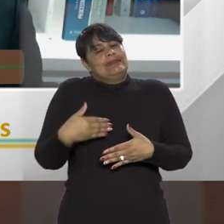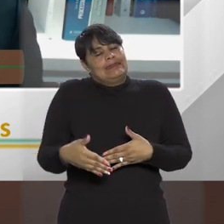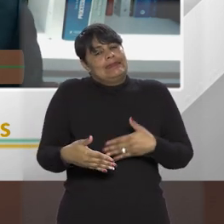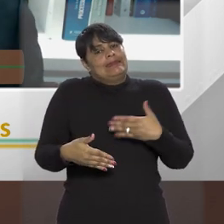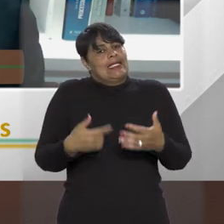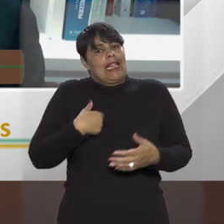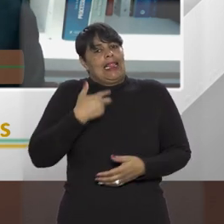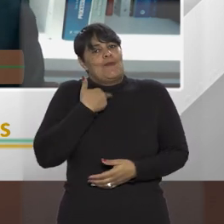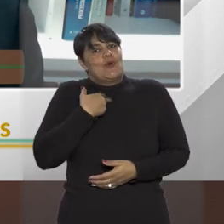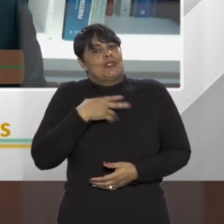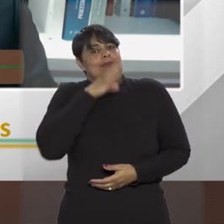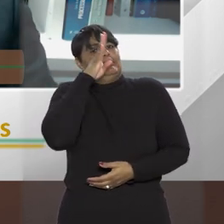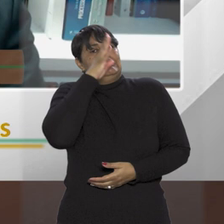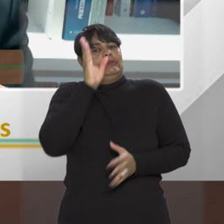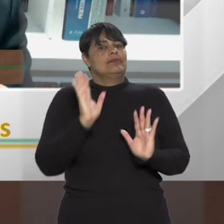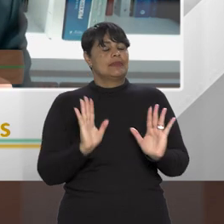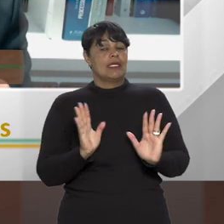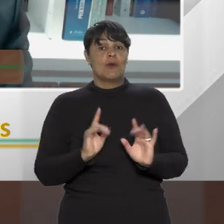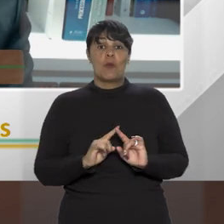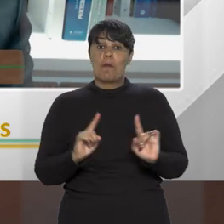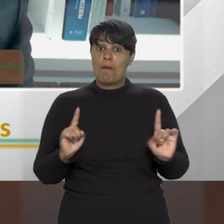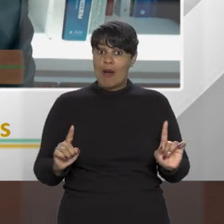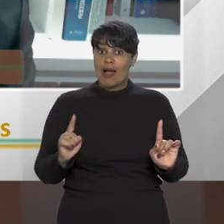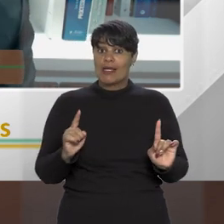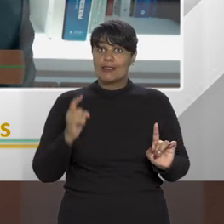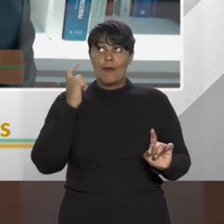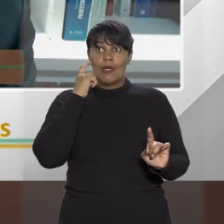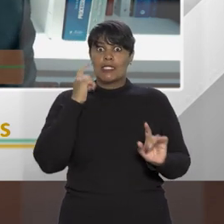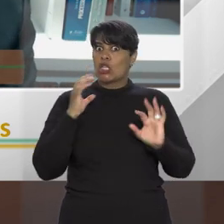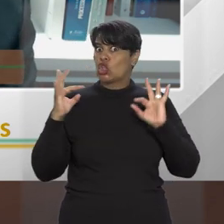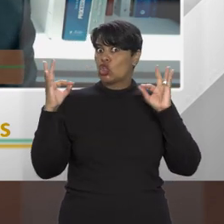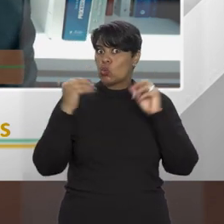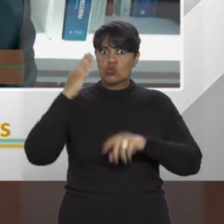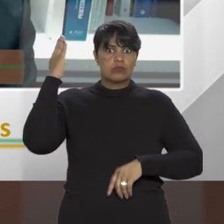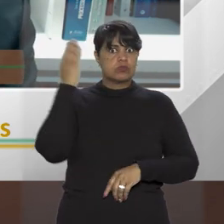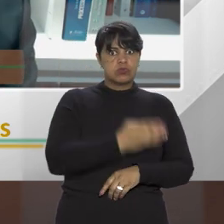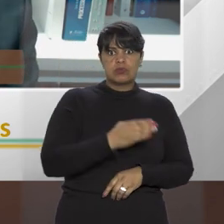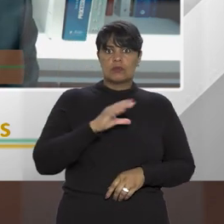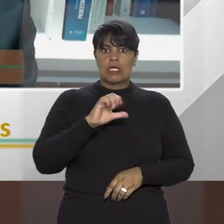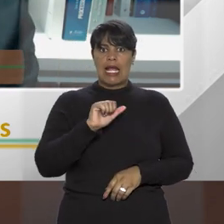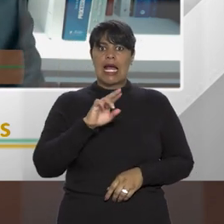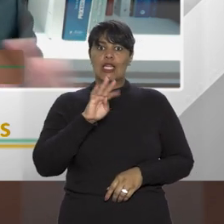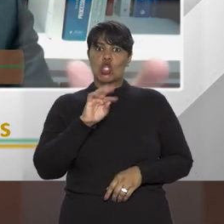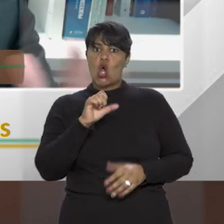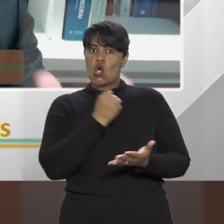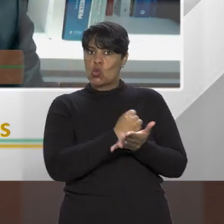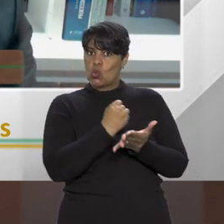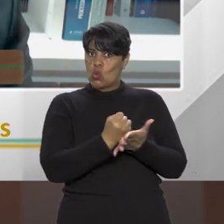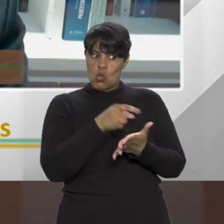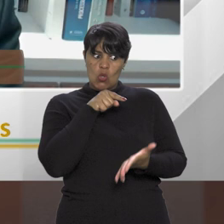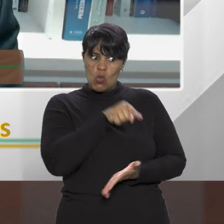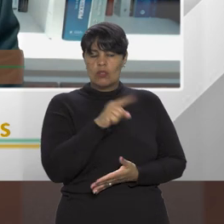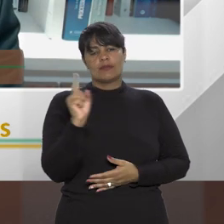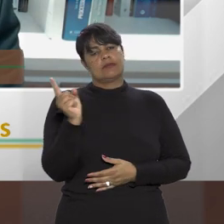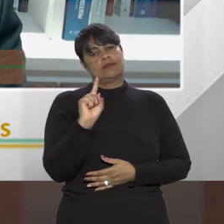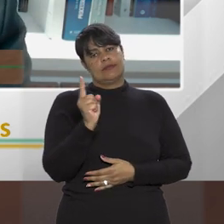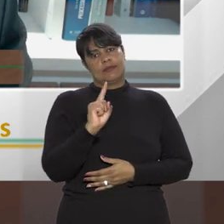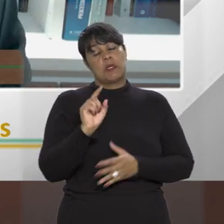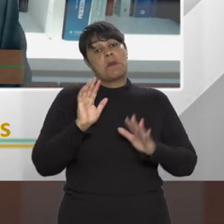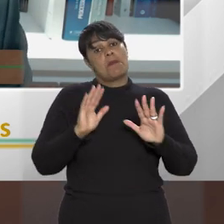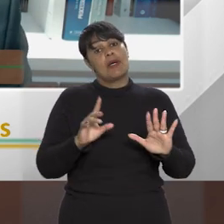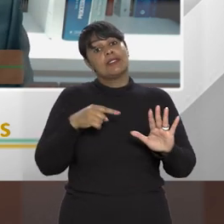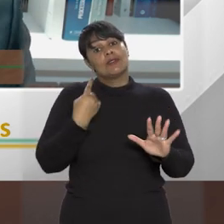cartório. E às vezes a gente está percebendo que nós estamos talvez indo um pouco além, ou é necessário talvez ter aqui um pouco mais de